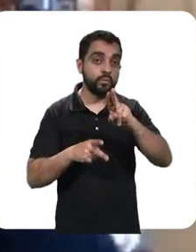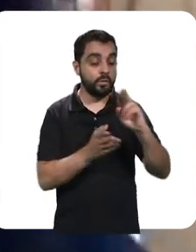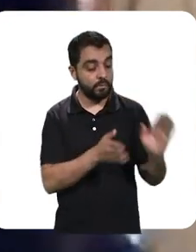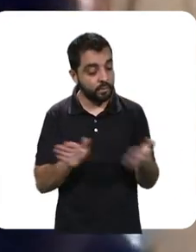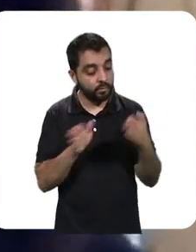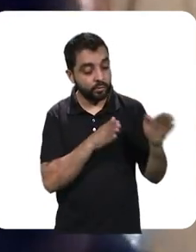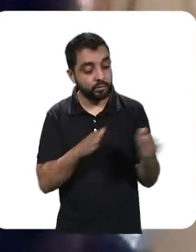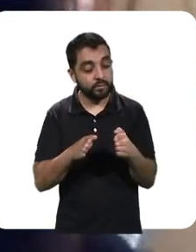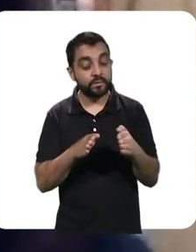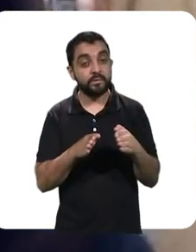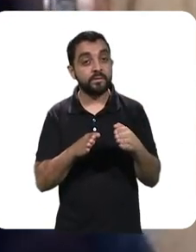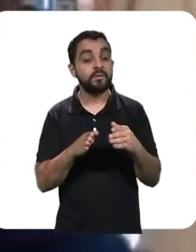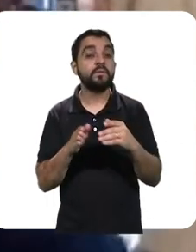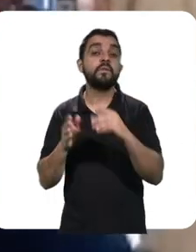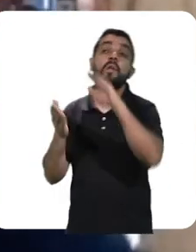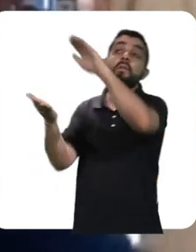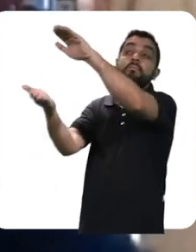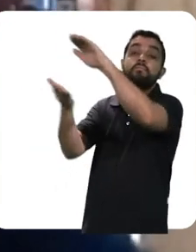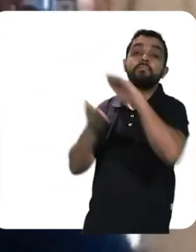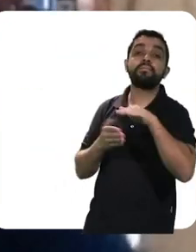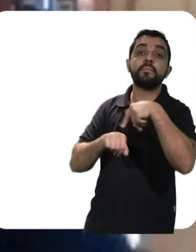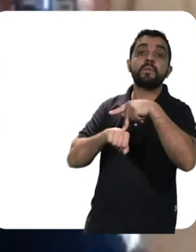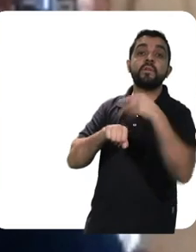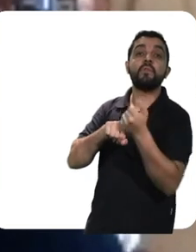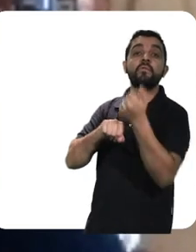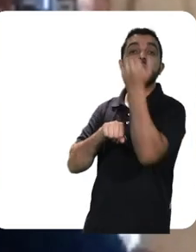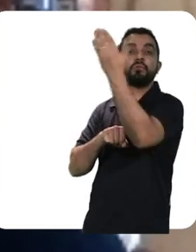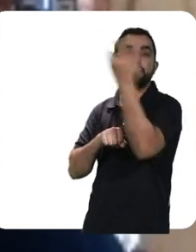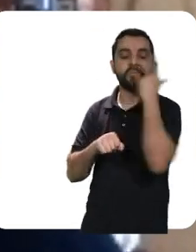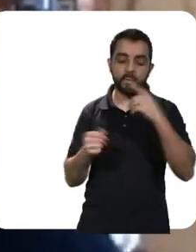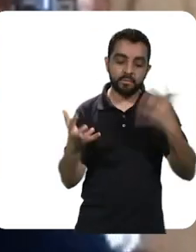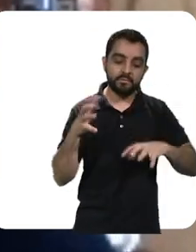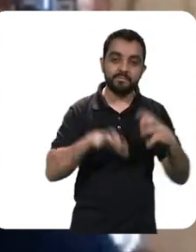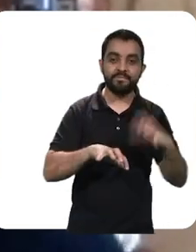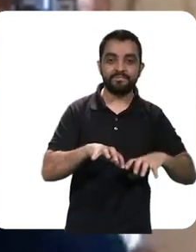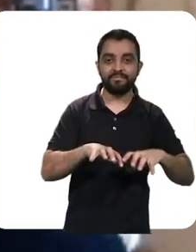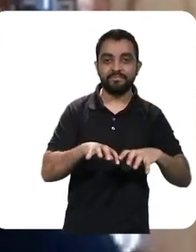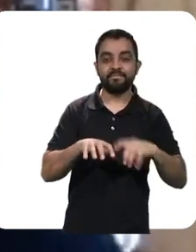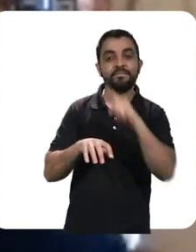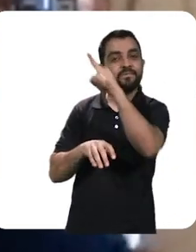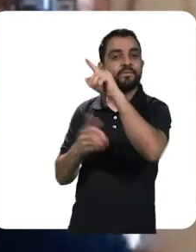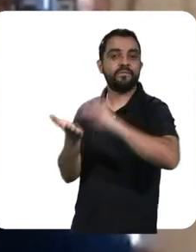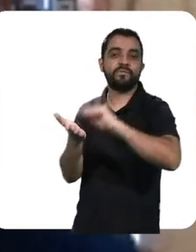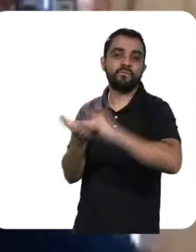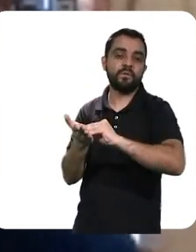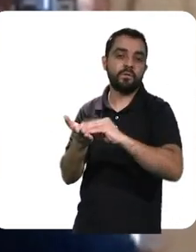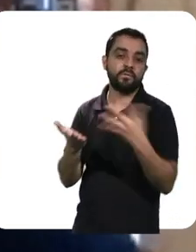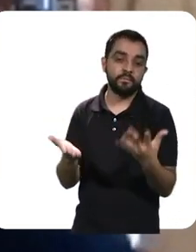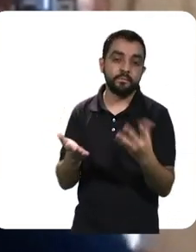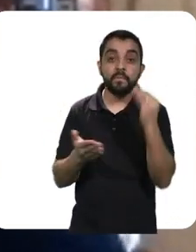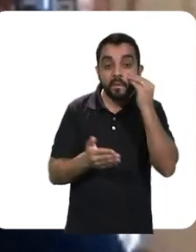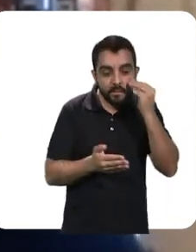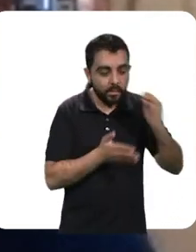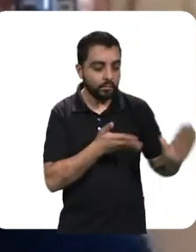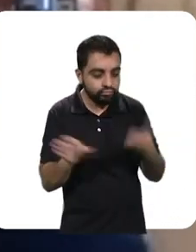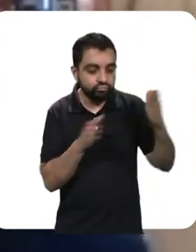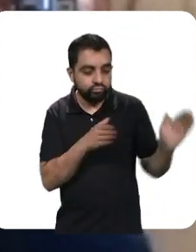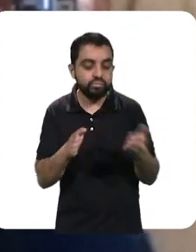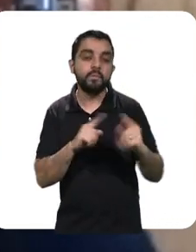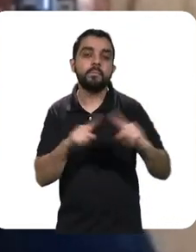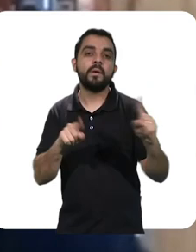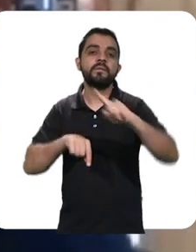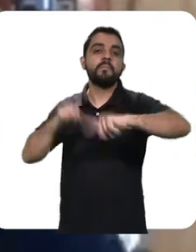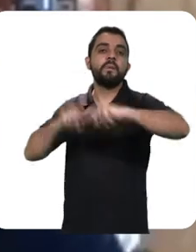insumos também importados, que está dificultando essa produção, e por mais que se tente ampliar a capacidade de produção,